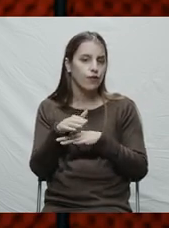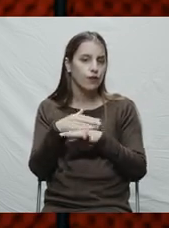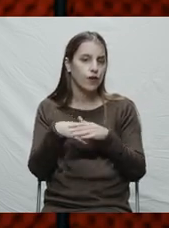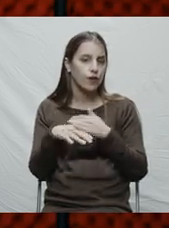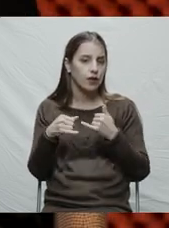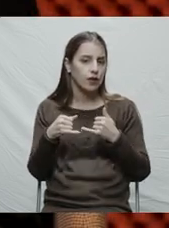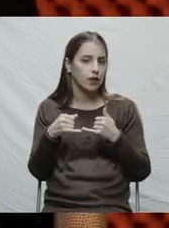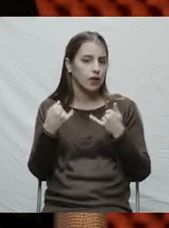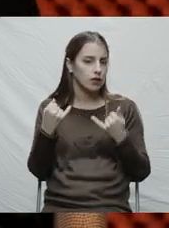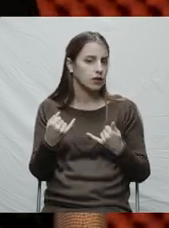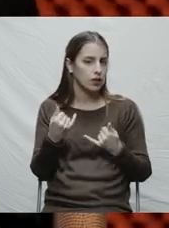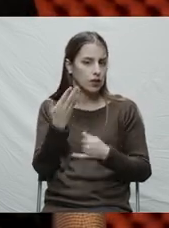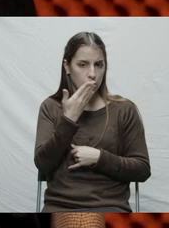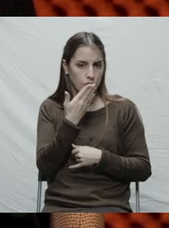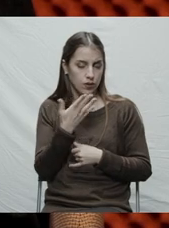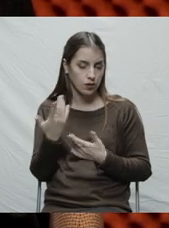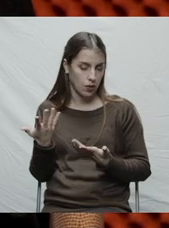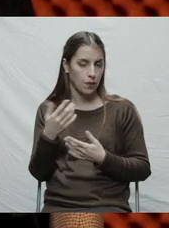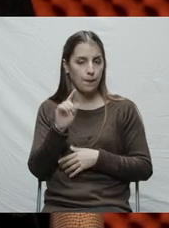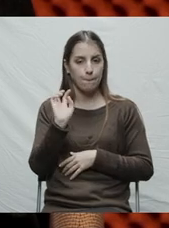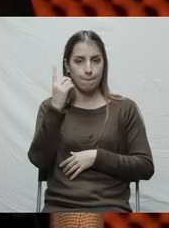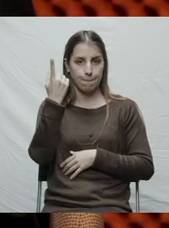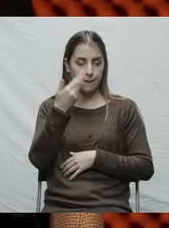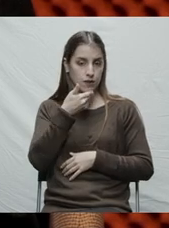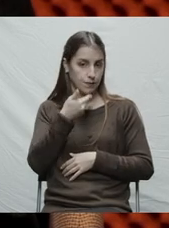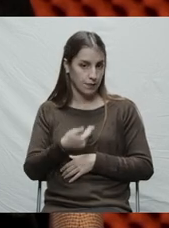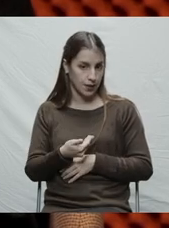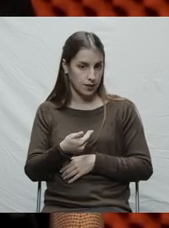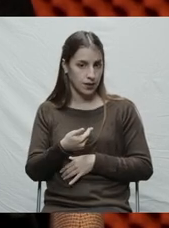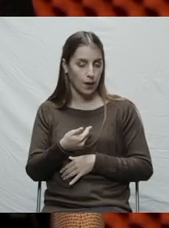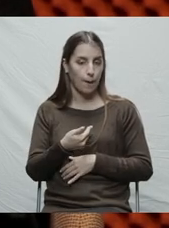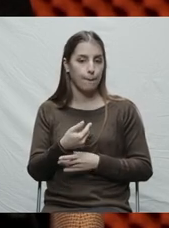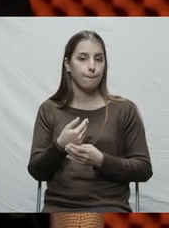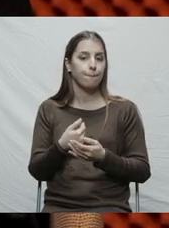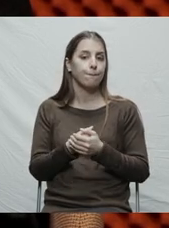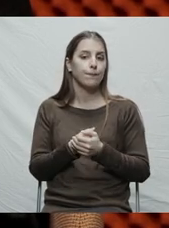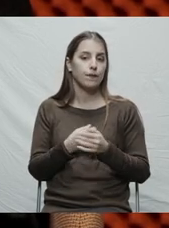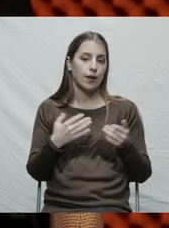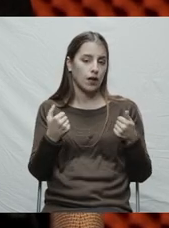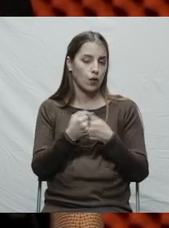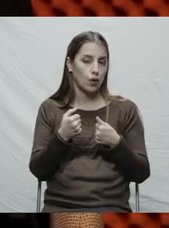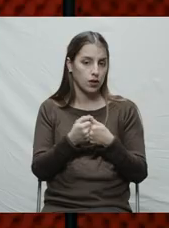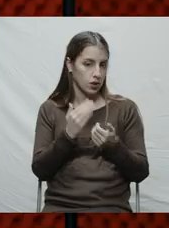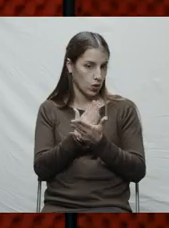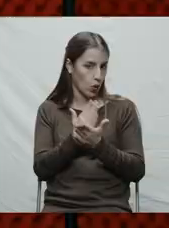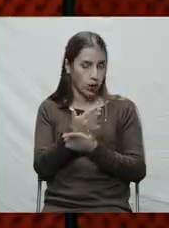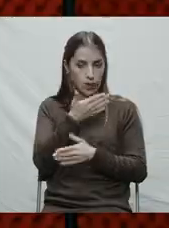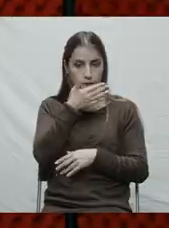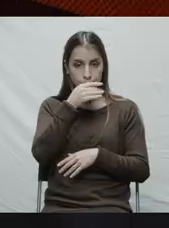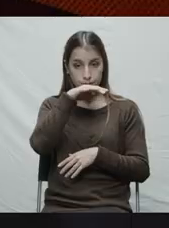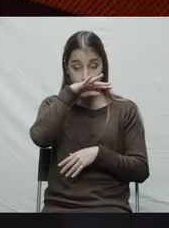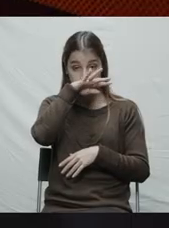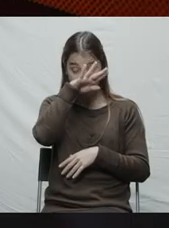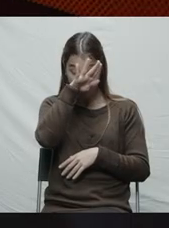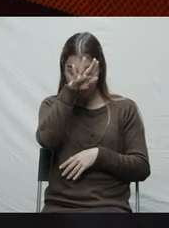na ESMAE. Primeiro surgiu a experimentação como uma resistência à academia, propriamente dito. E era uma